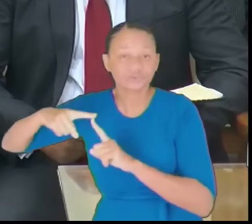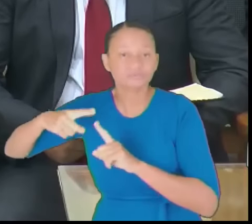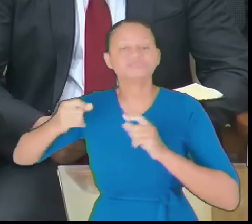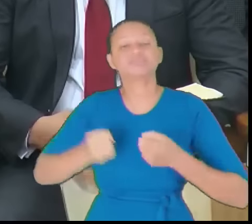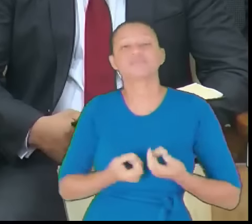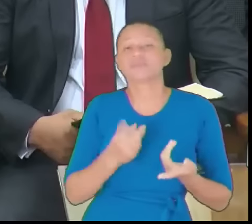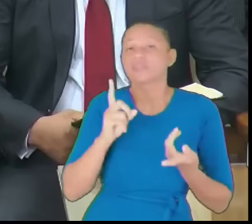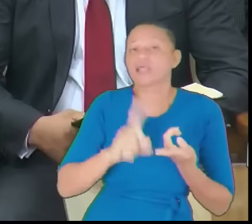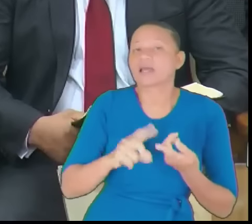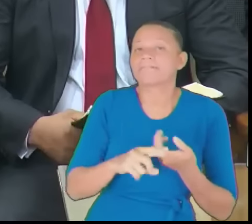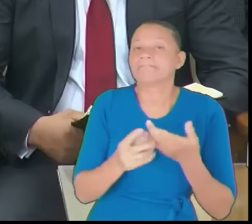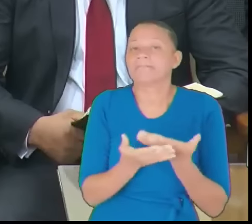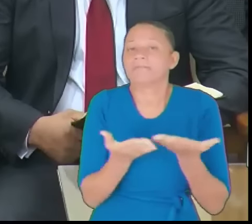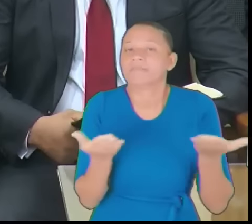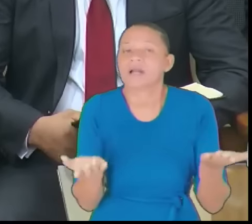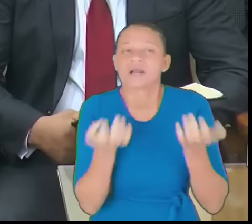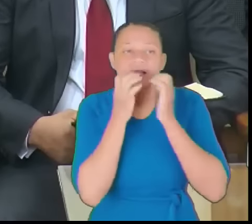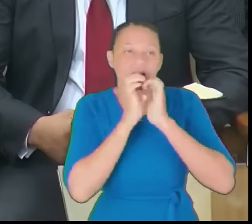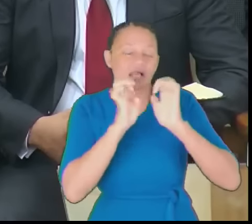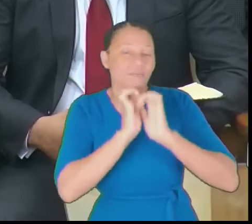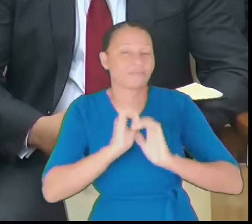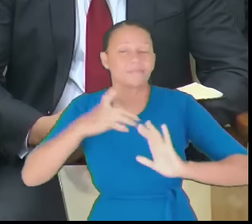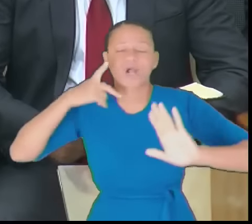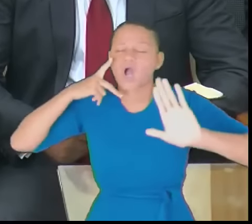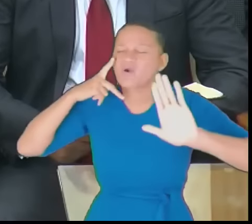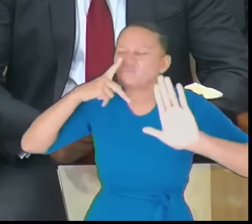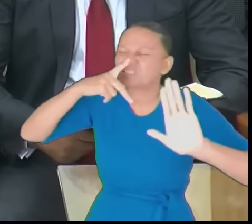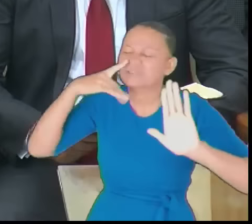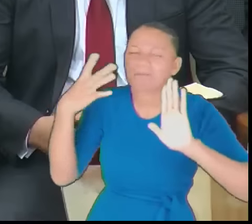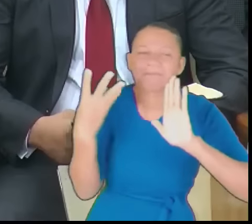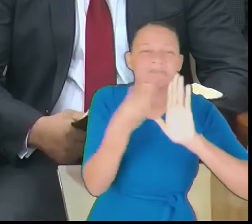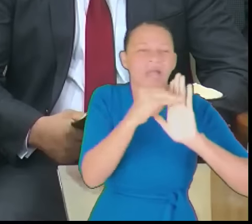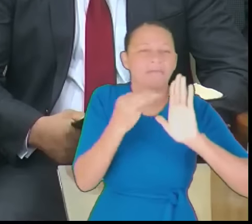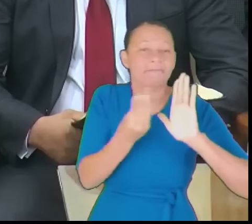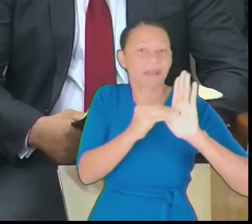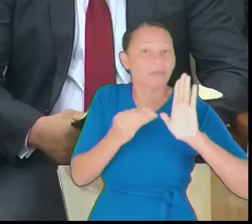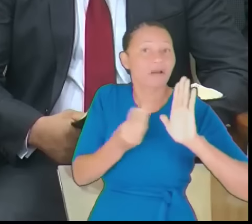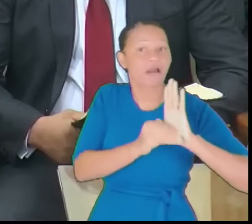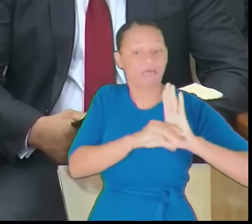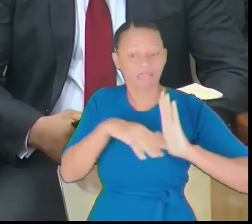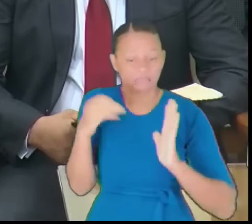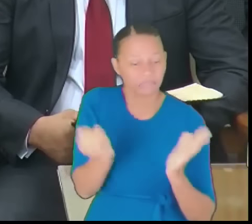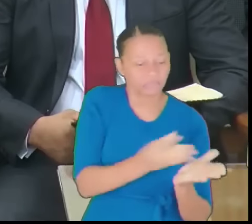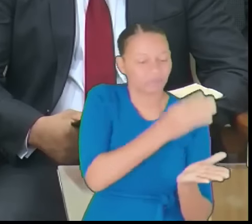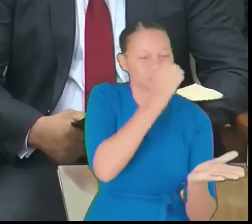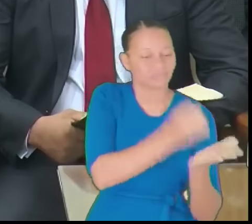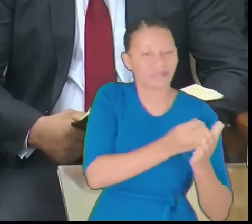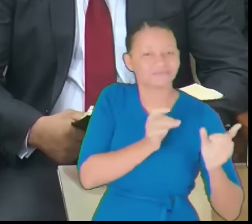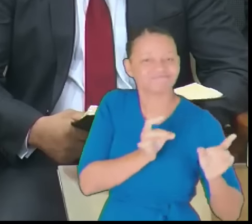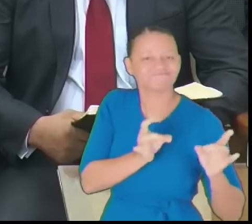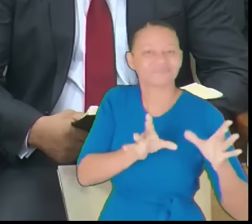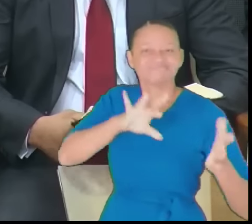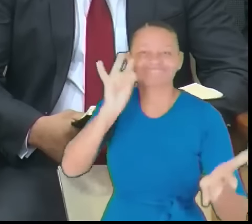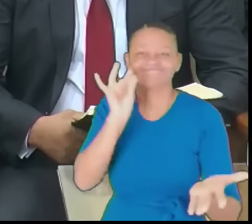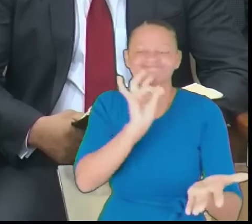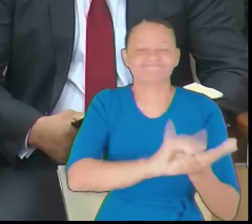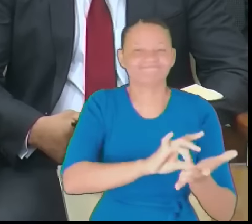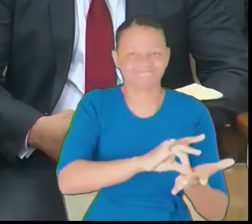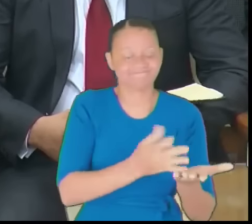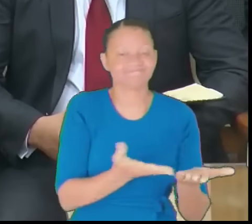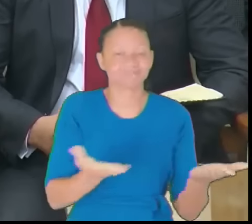o Evangelho profetizado. E o Novo Testamento é o cumprimento e a